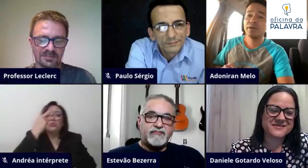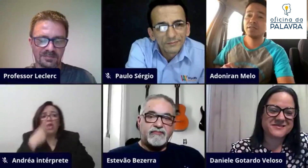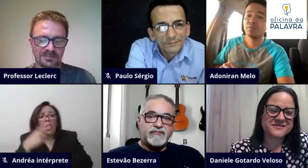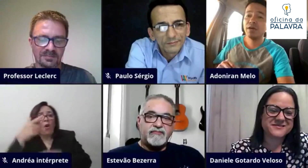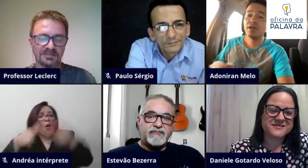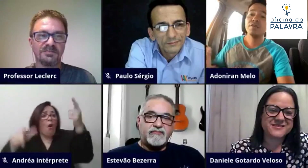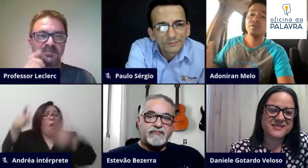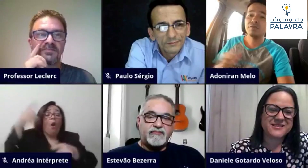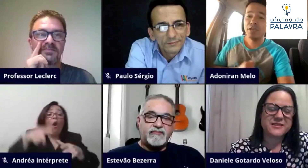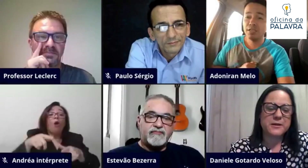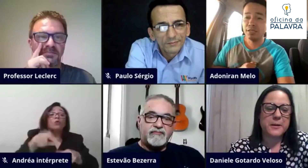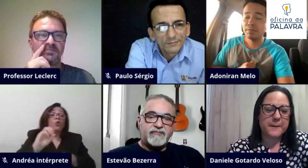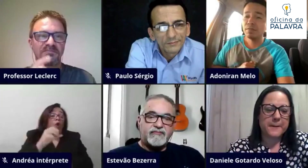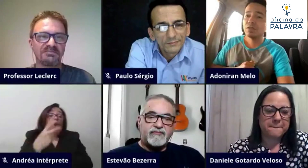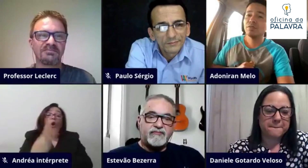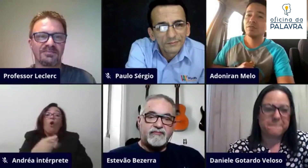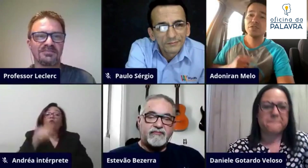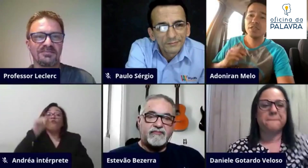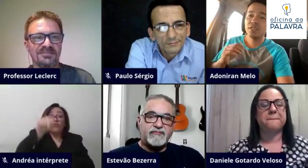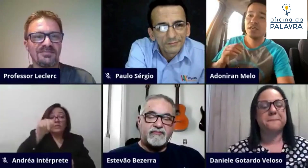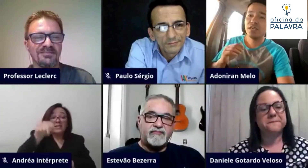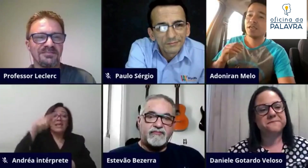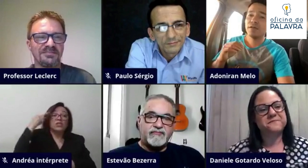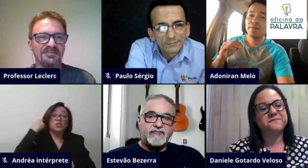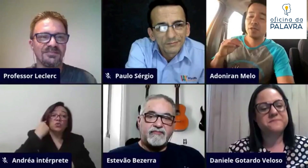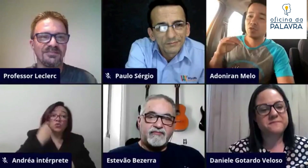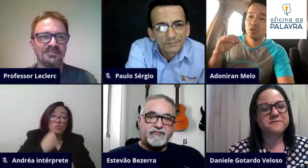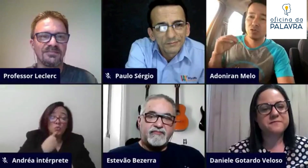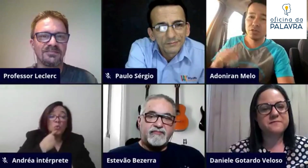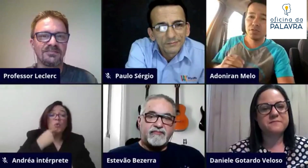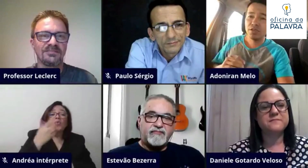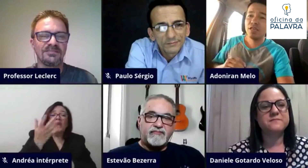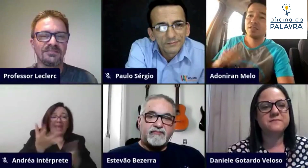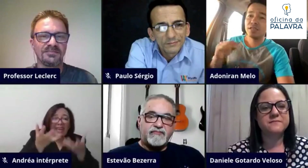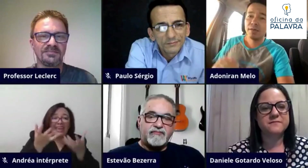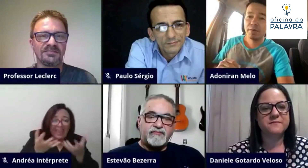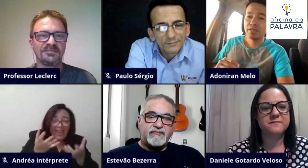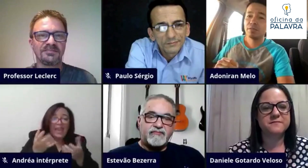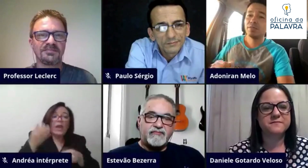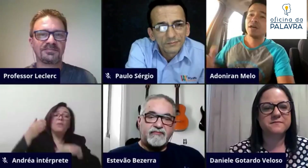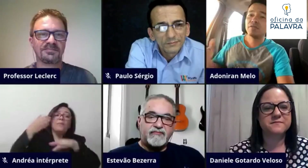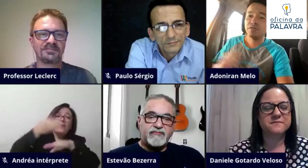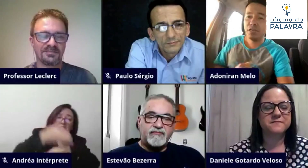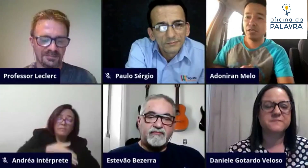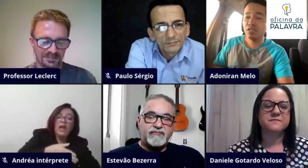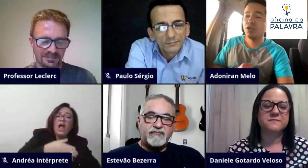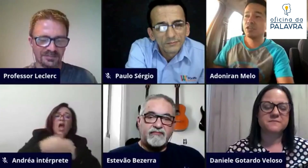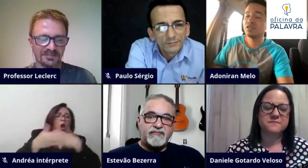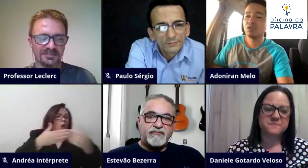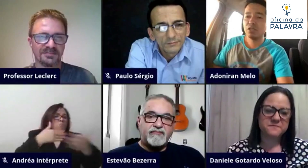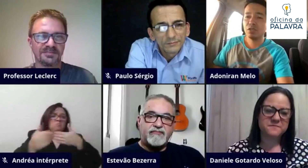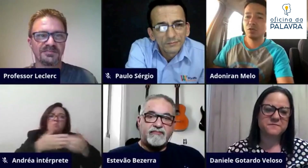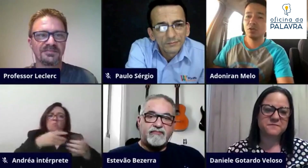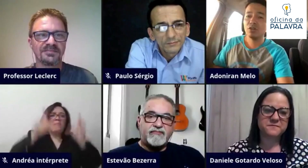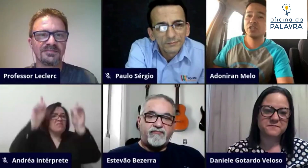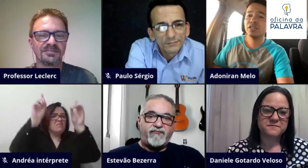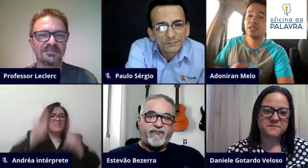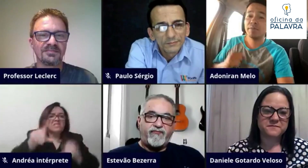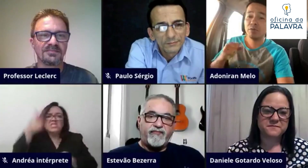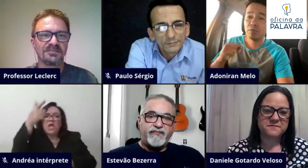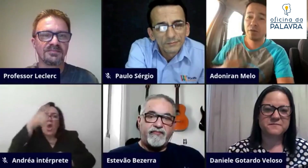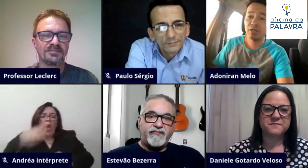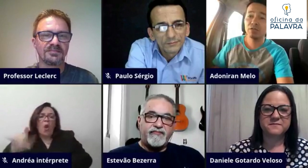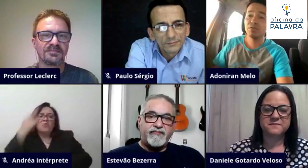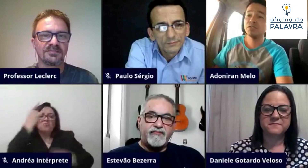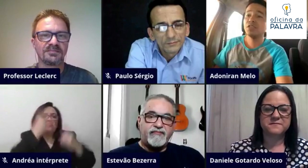surdo, quer participar? Venha. Você que é pessoa com deficiência, quer participar? Venha. Nossa escola teológica,